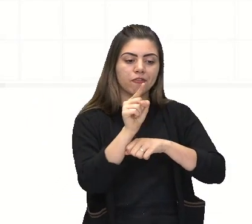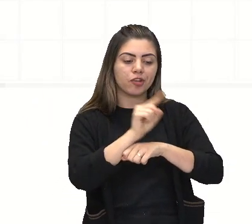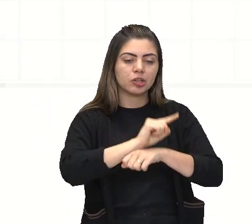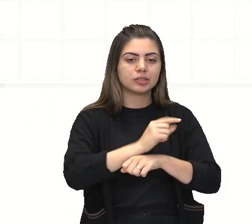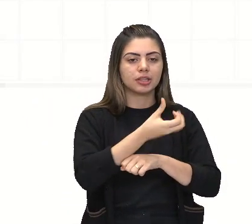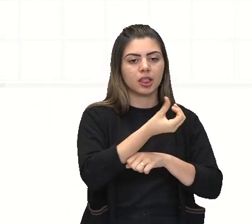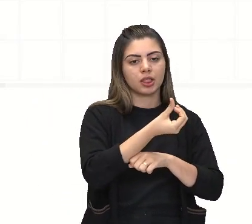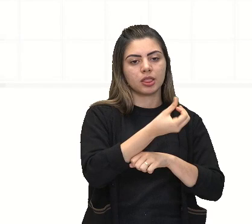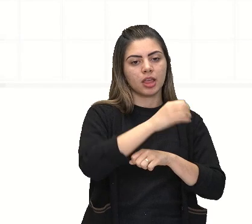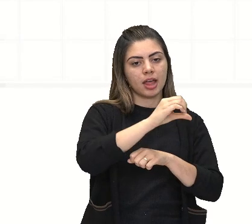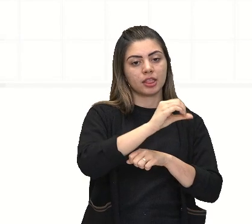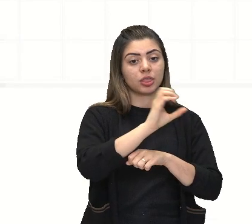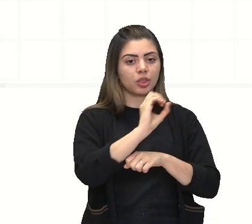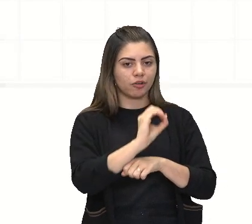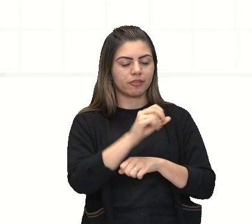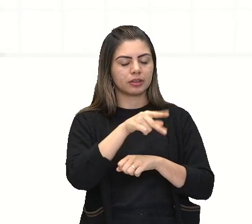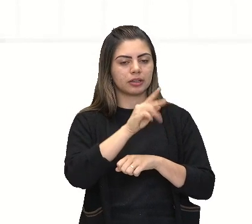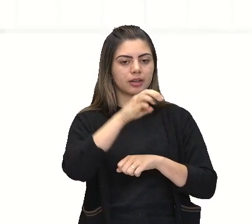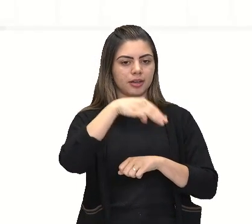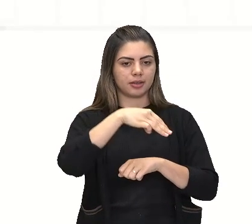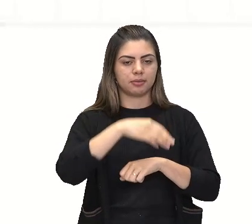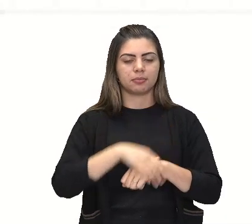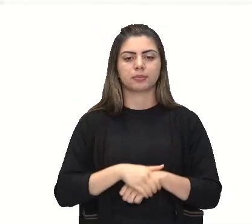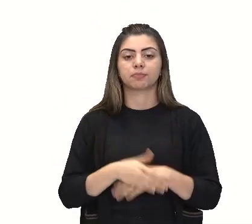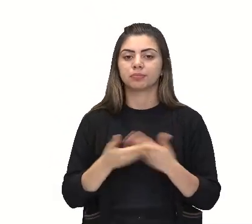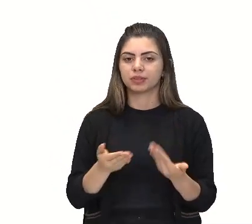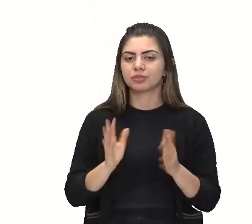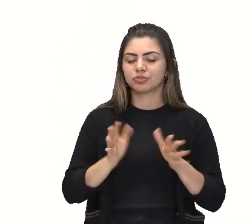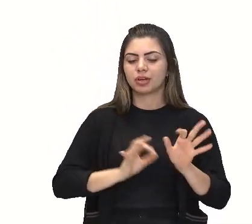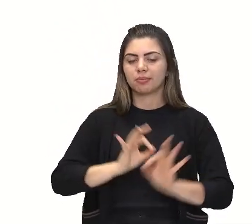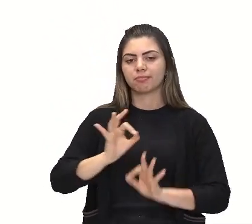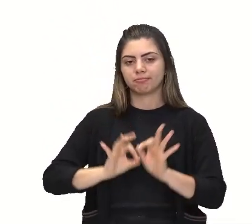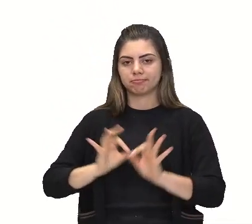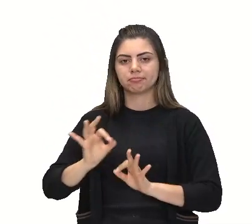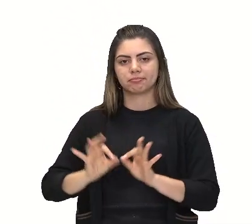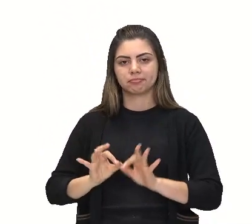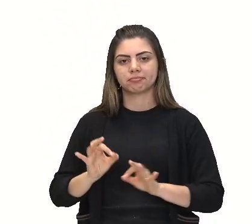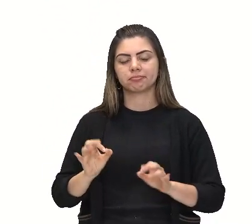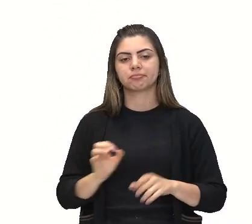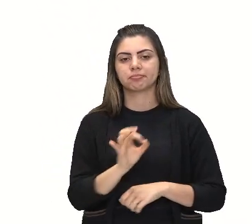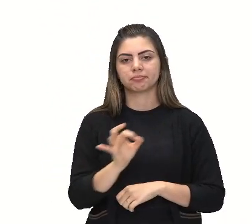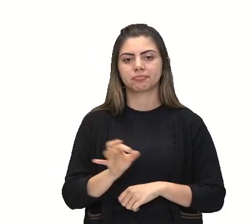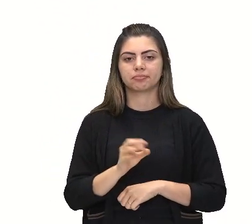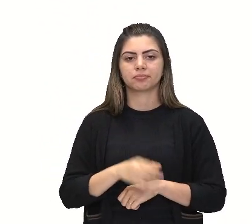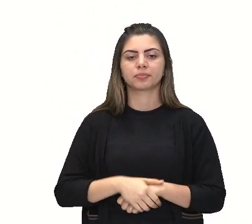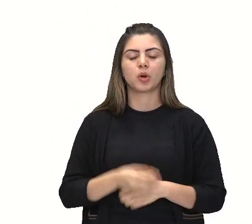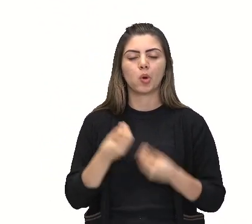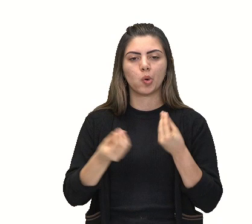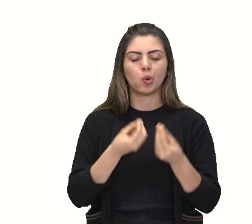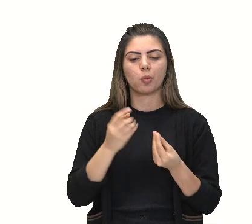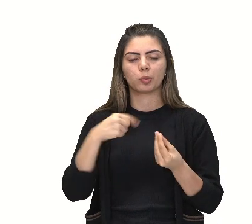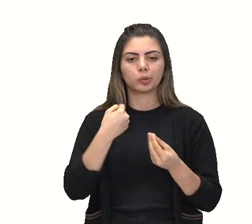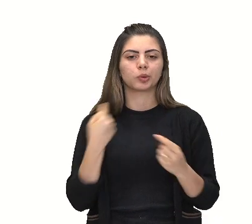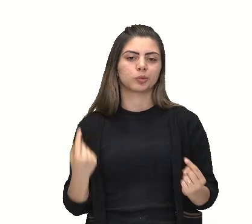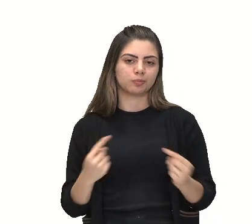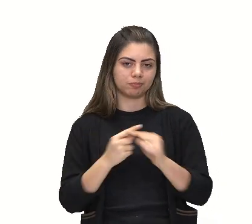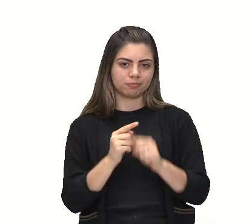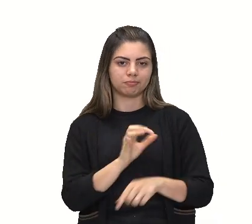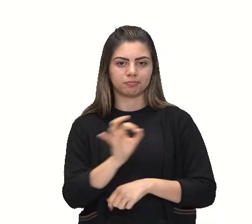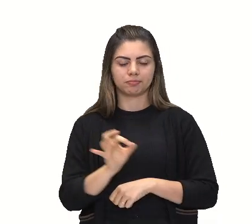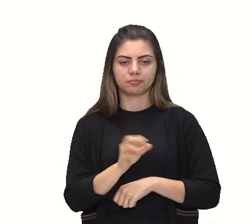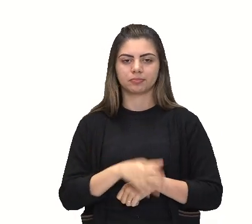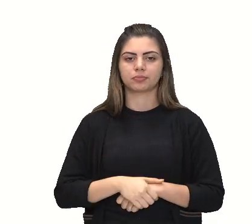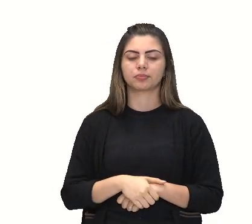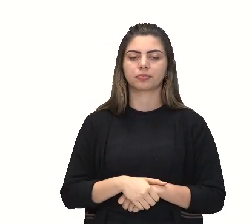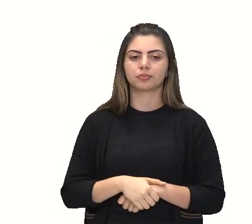nós temos. Então você já estruturou o teu problema, ó, certo? Ó, estruturou totalmente o teu problema.